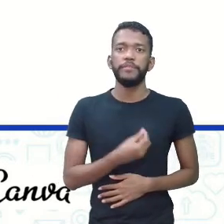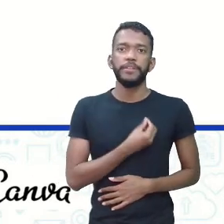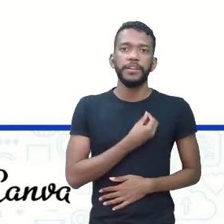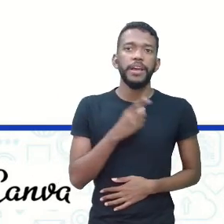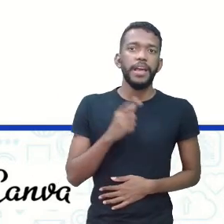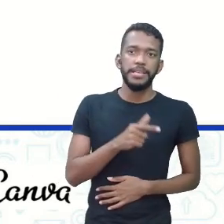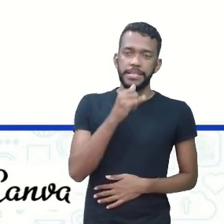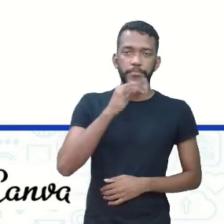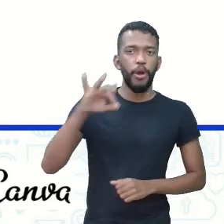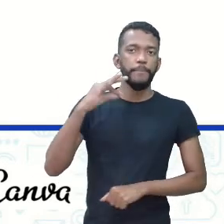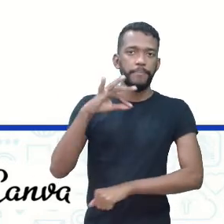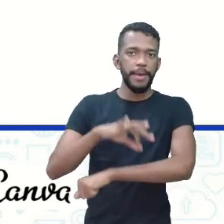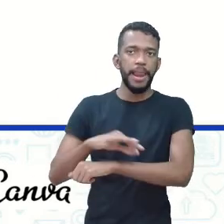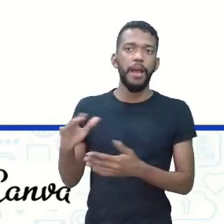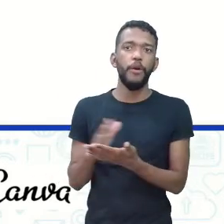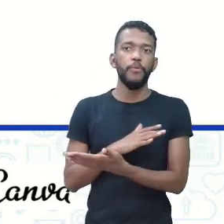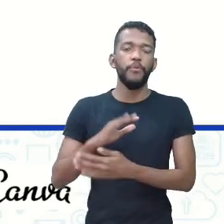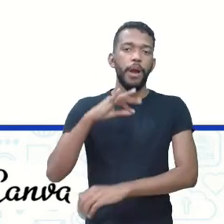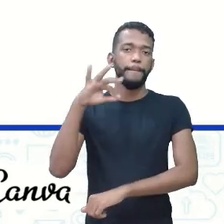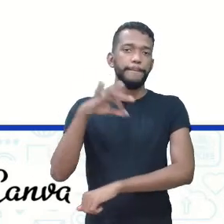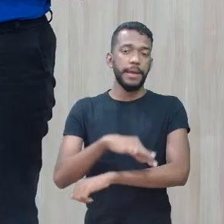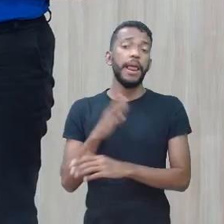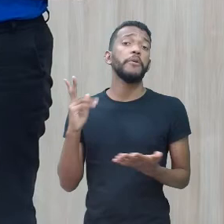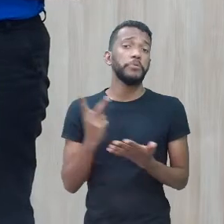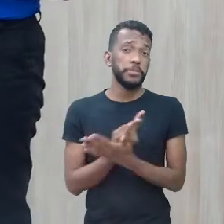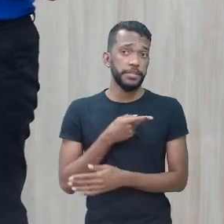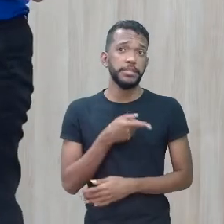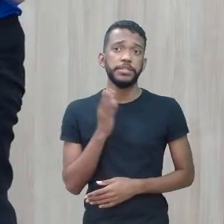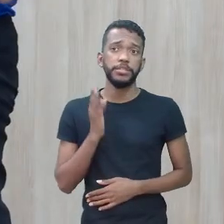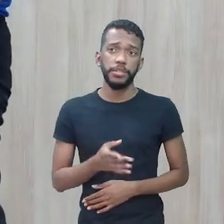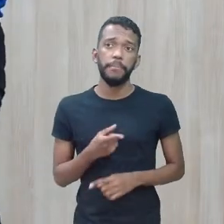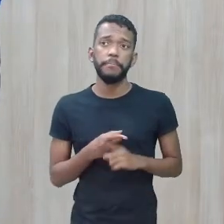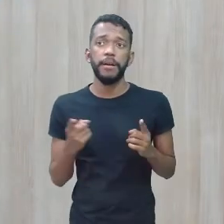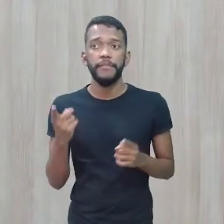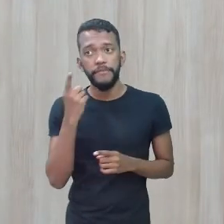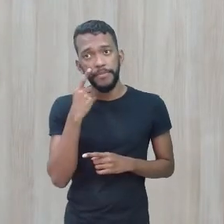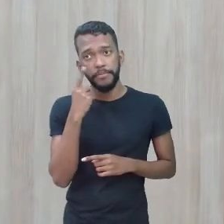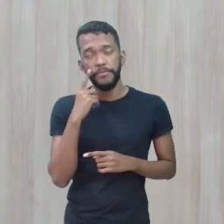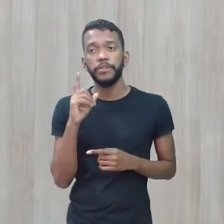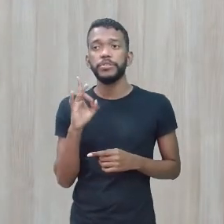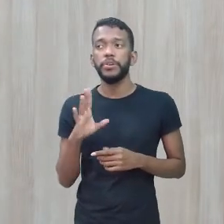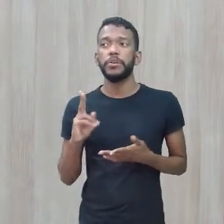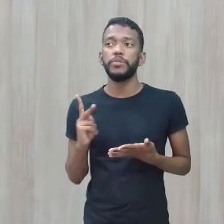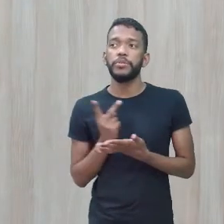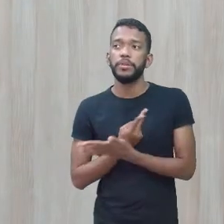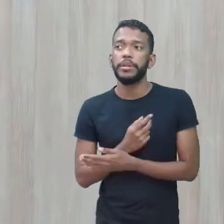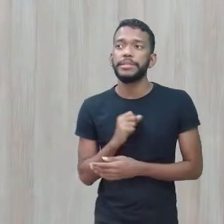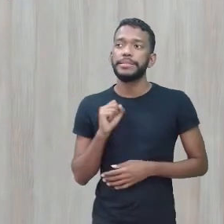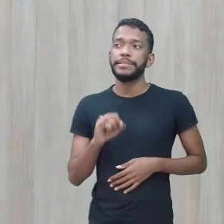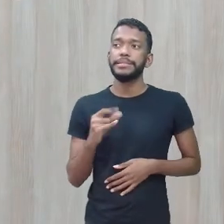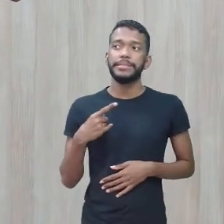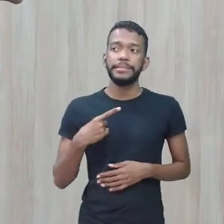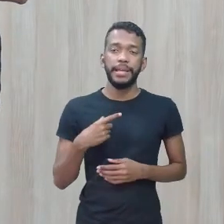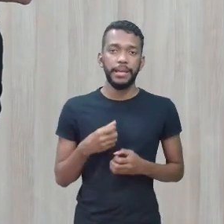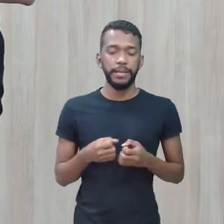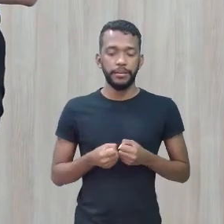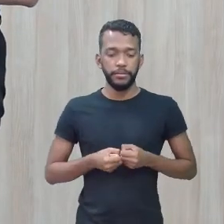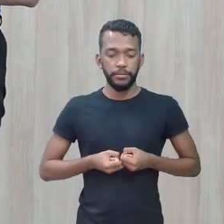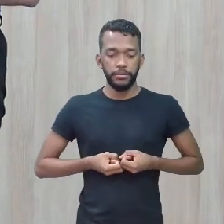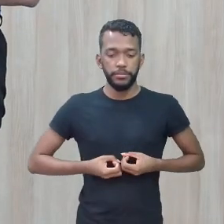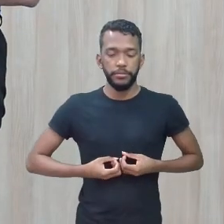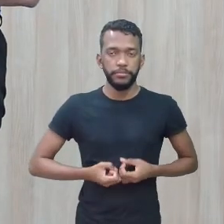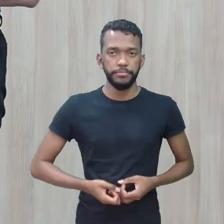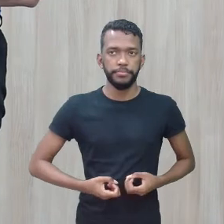as abelhas. Algumas abelhas acontecem isso, mas vamos ver que só acontece quando essas células